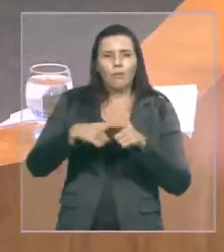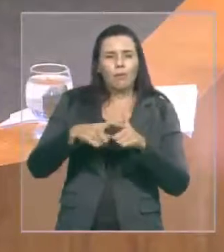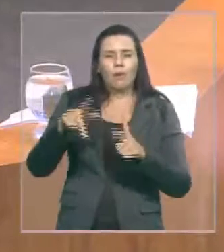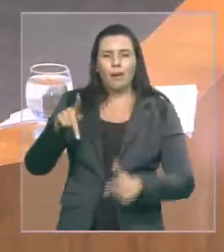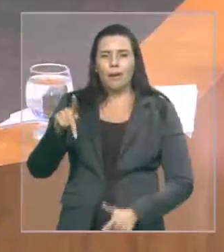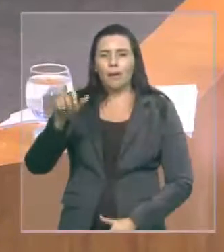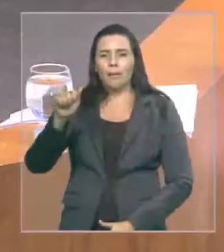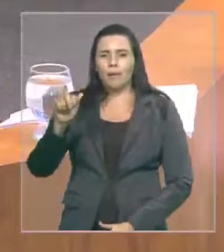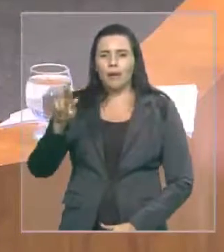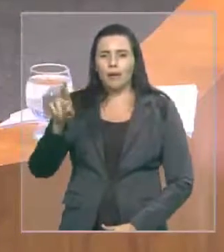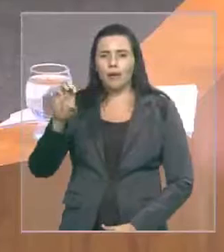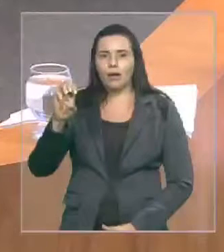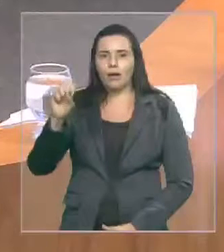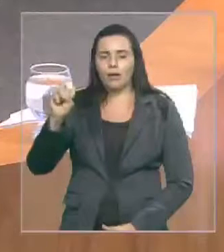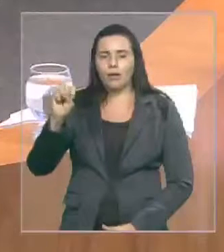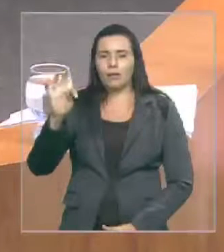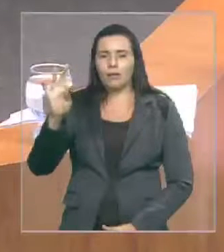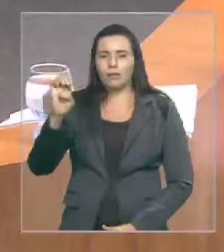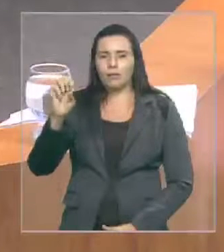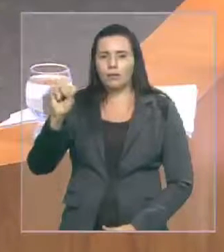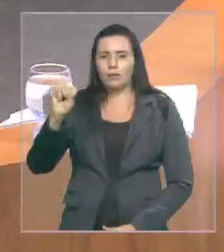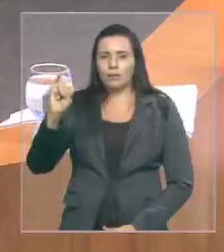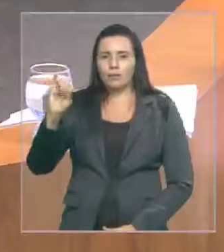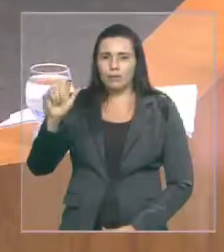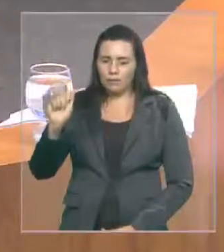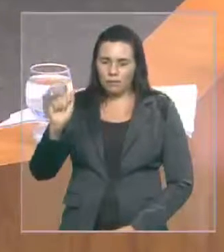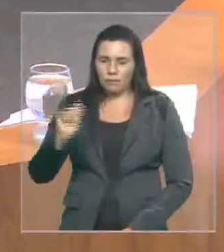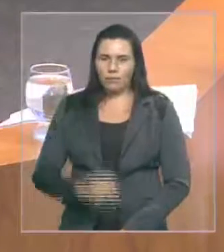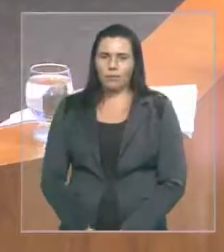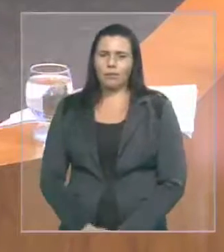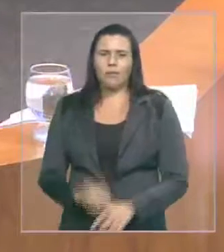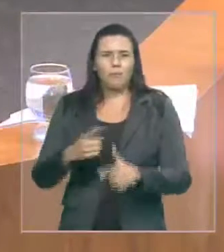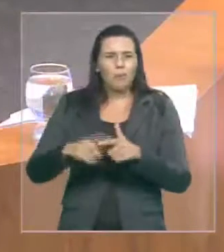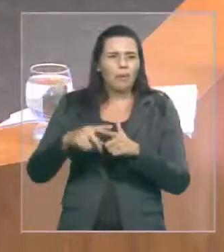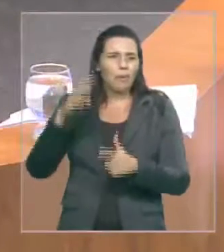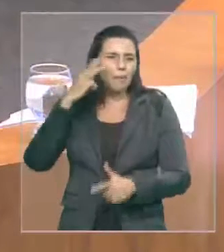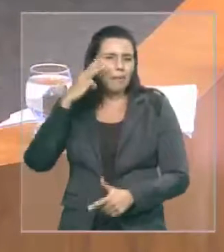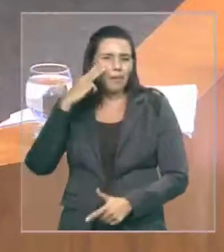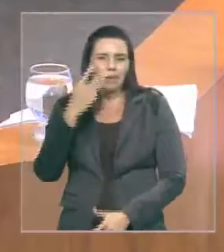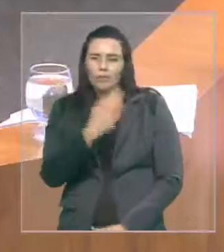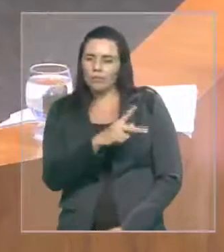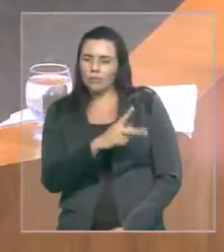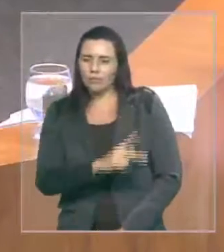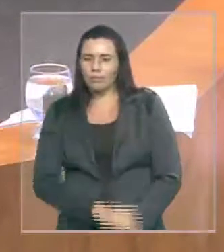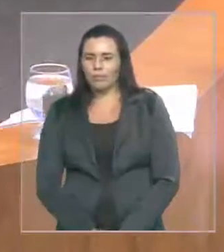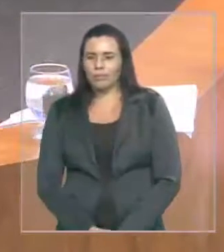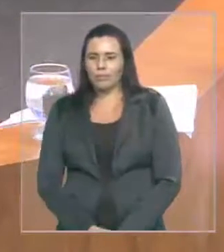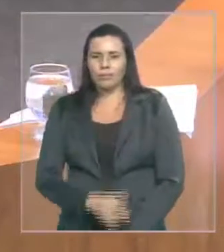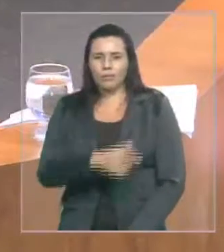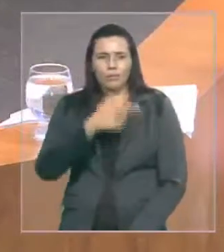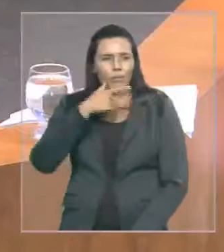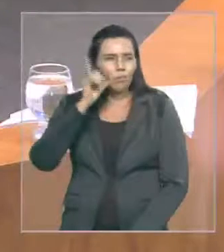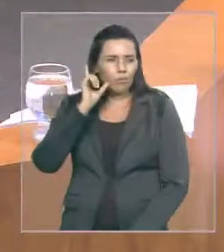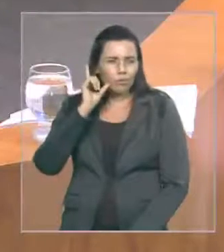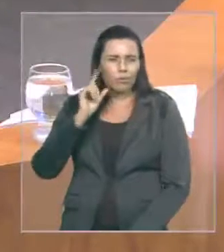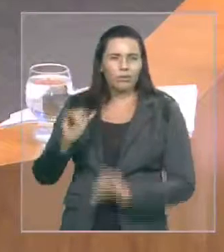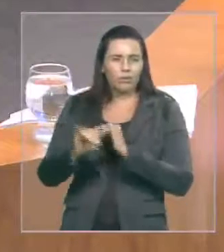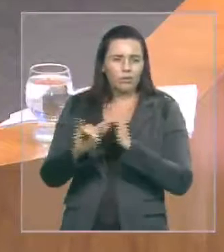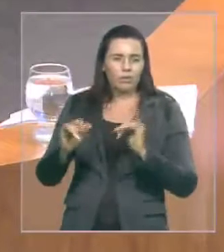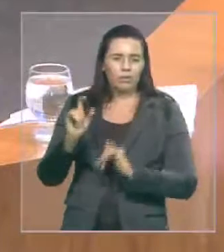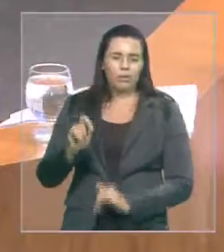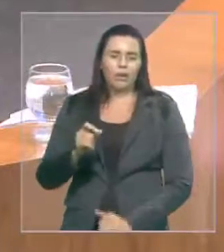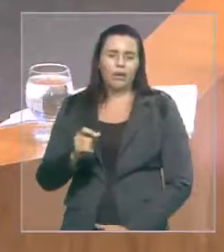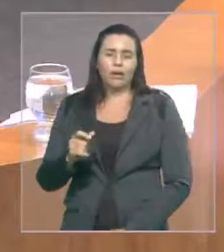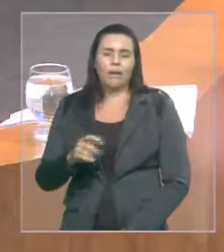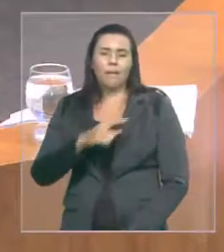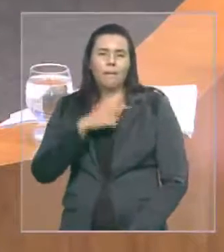página 12 do Diário desta Casa o que Vossa Excelência disse ontem em relação à morte da professora Ana.